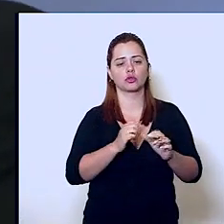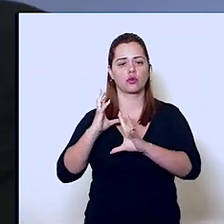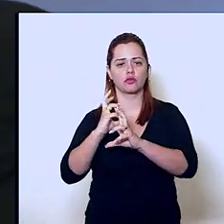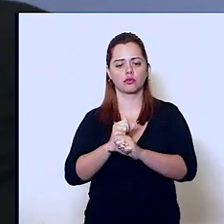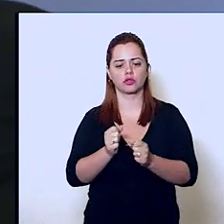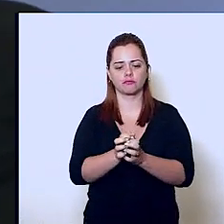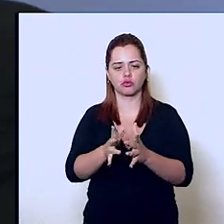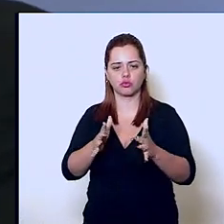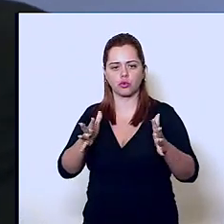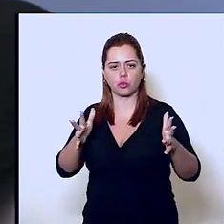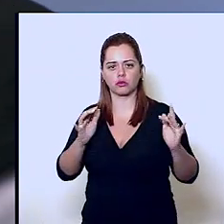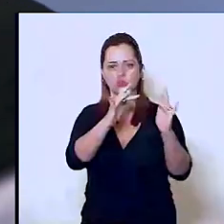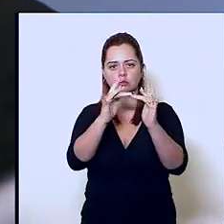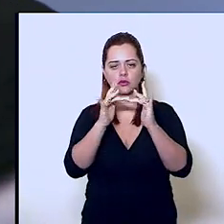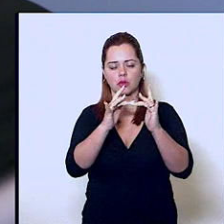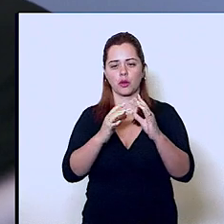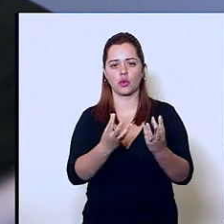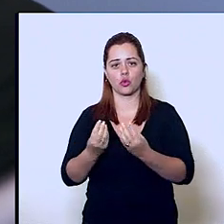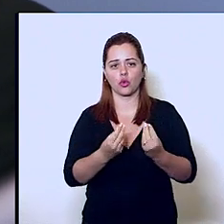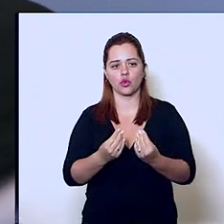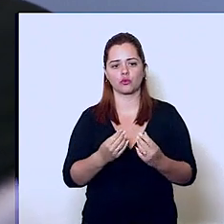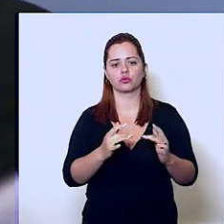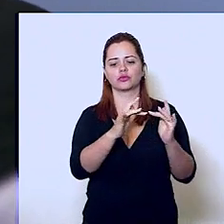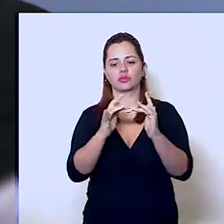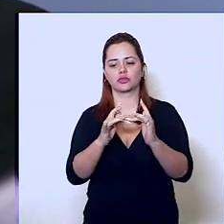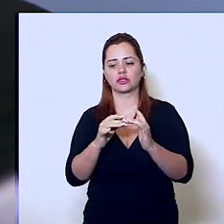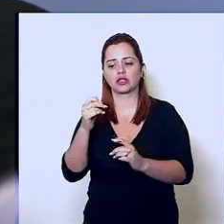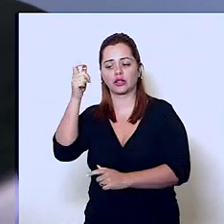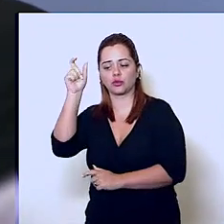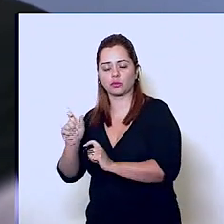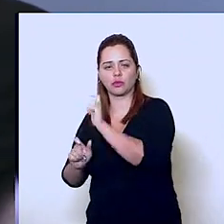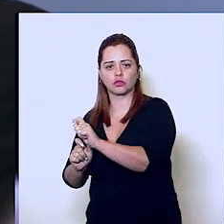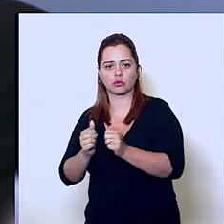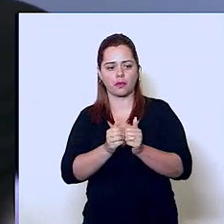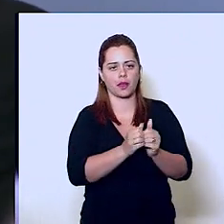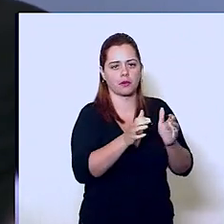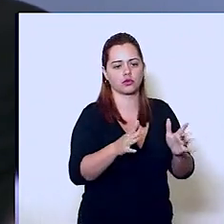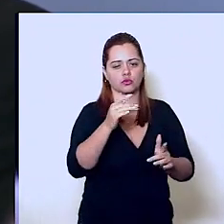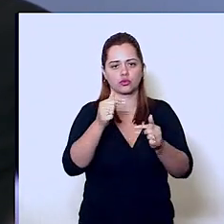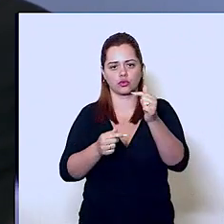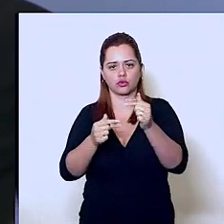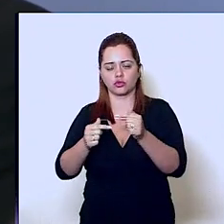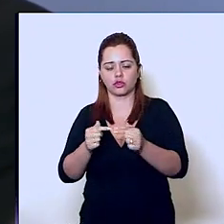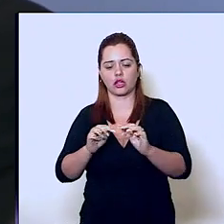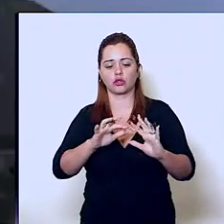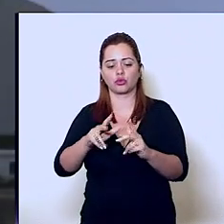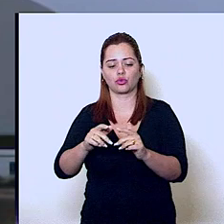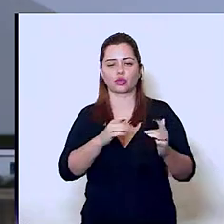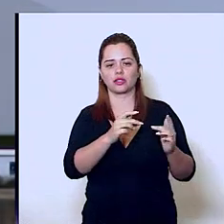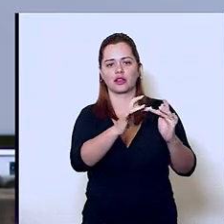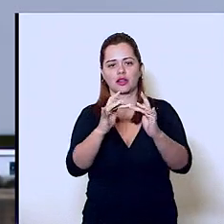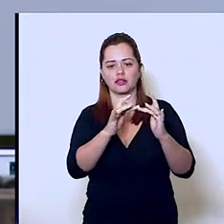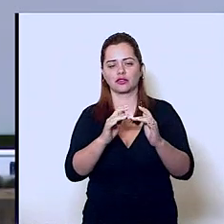mais diversos interlocutores, expandiu os seus canais de diálogo, os seus meios de negociação com o governo e a sociedade local se viram